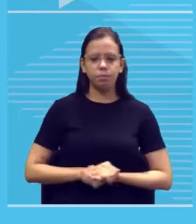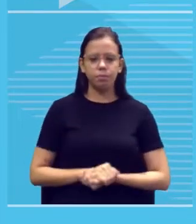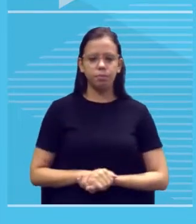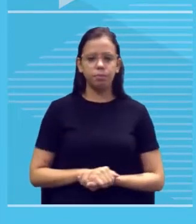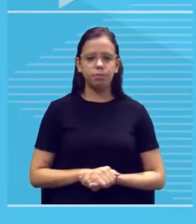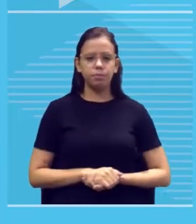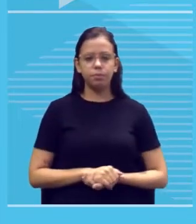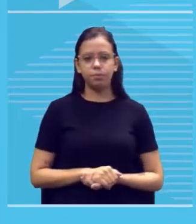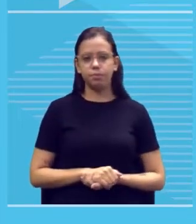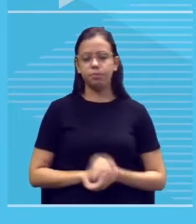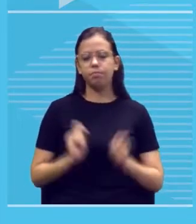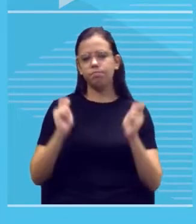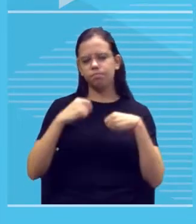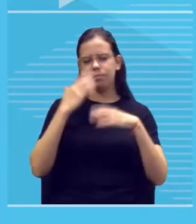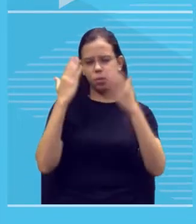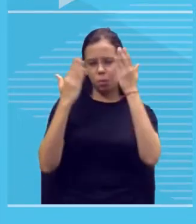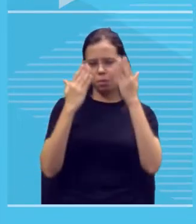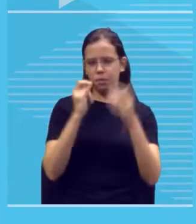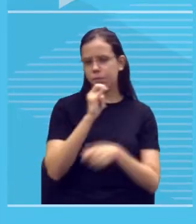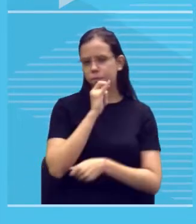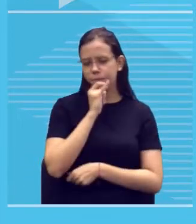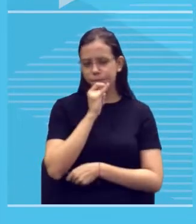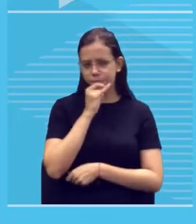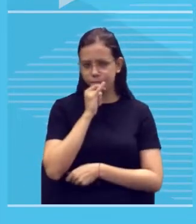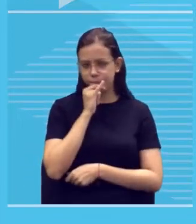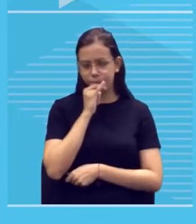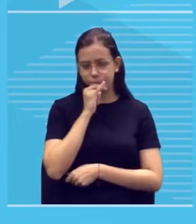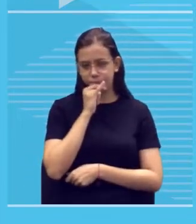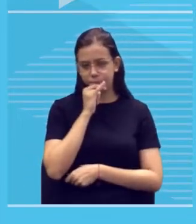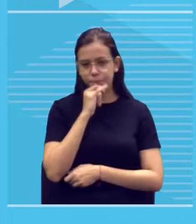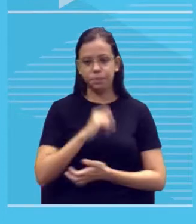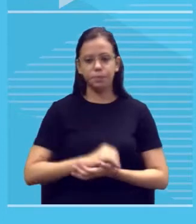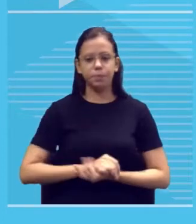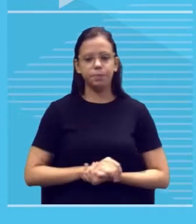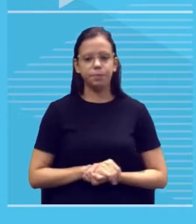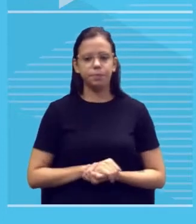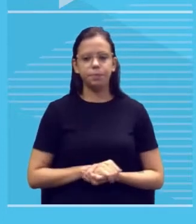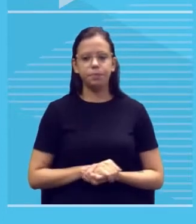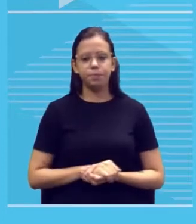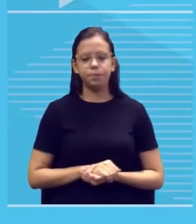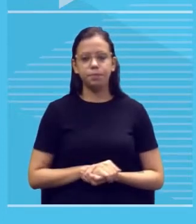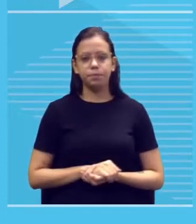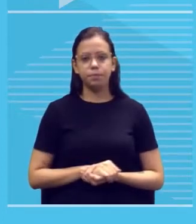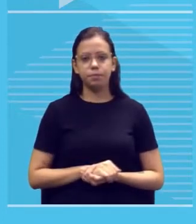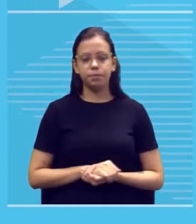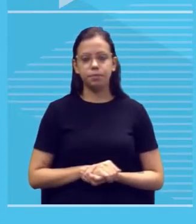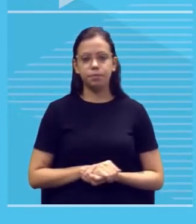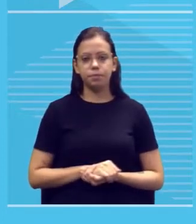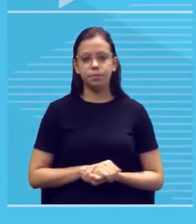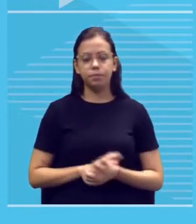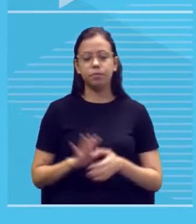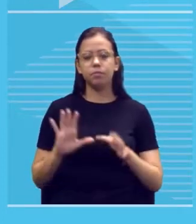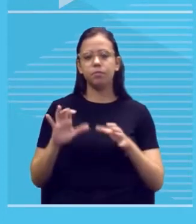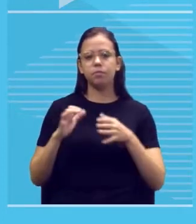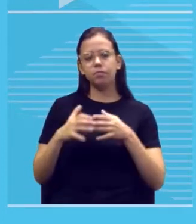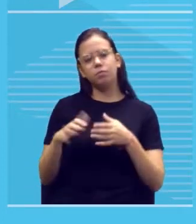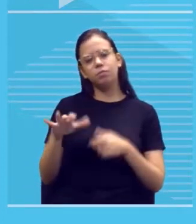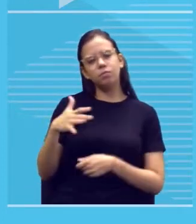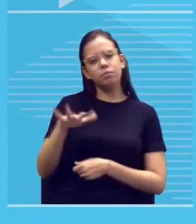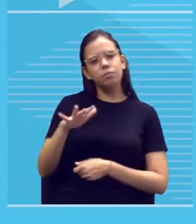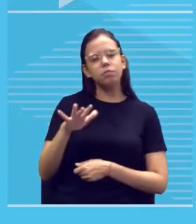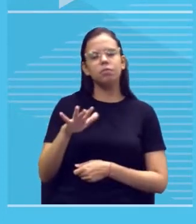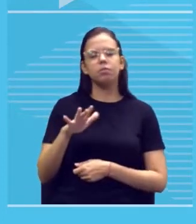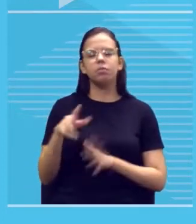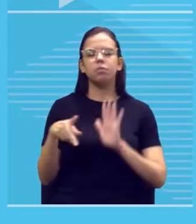e a gente pode comparar mais ou menos isso a classe média alta da nossa sociedade